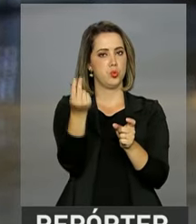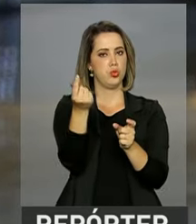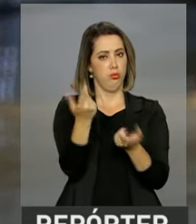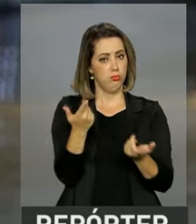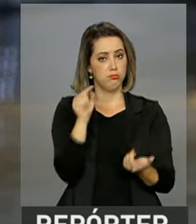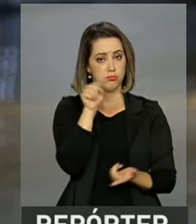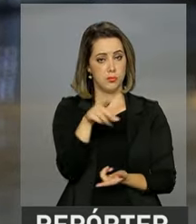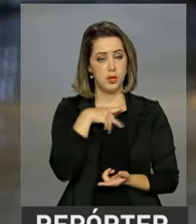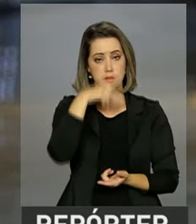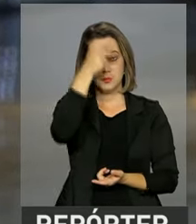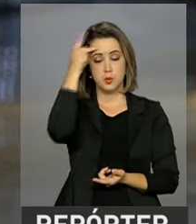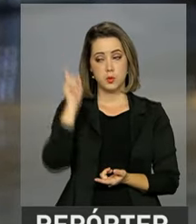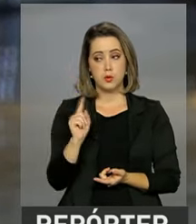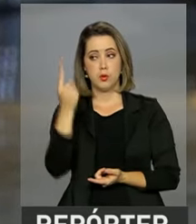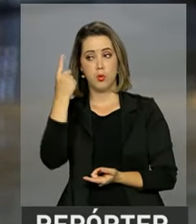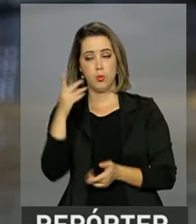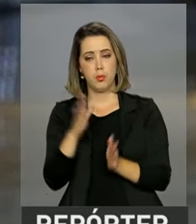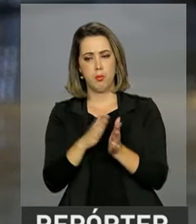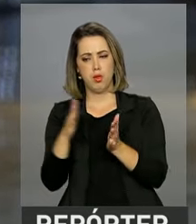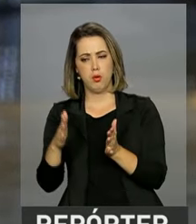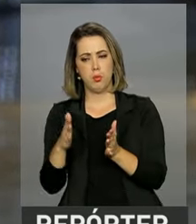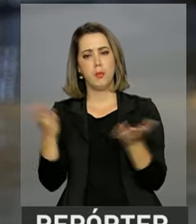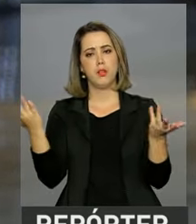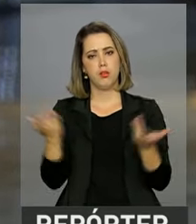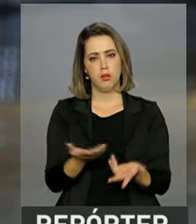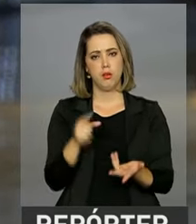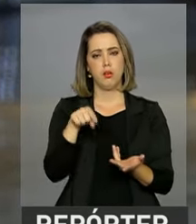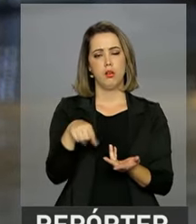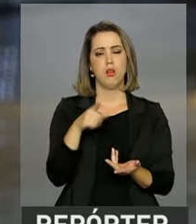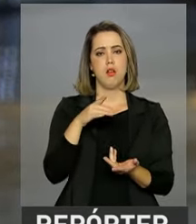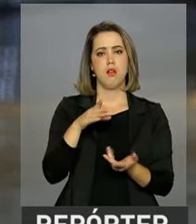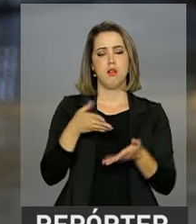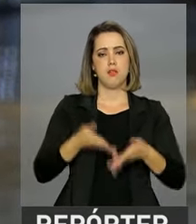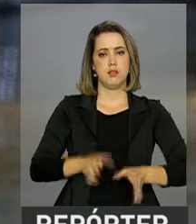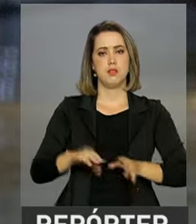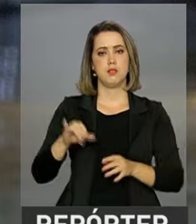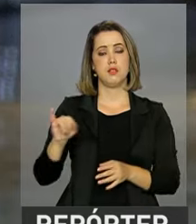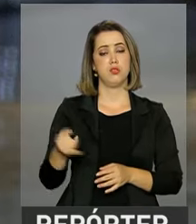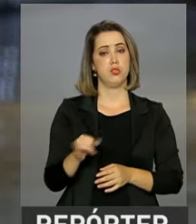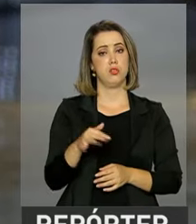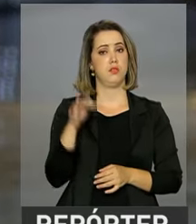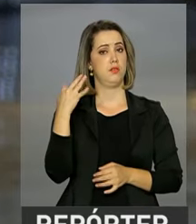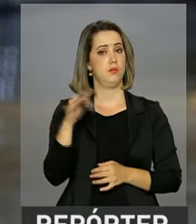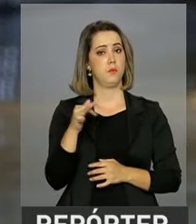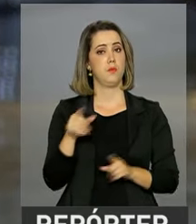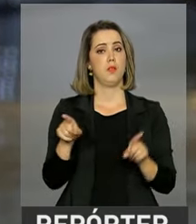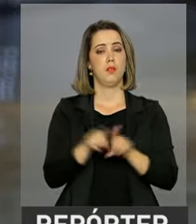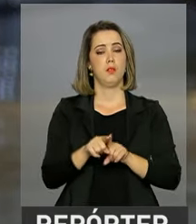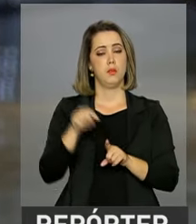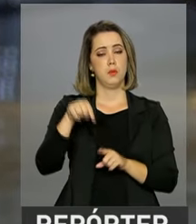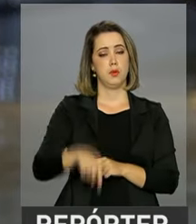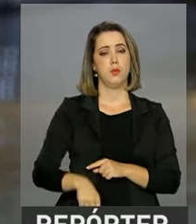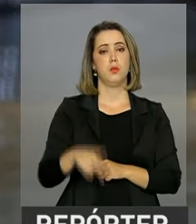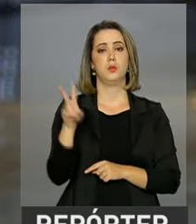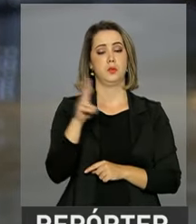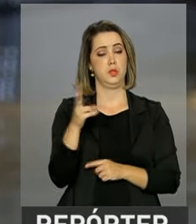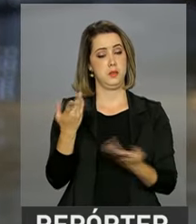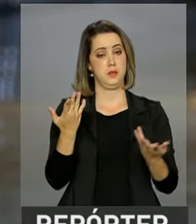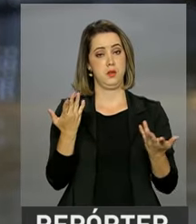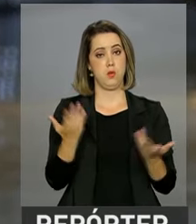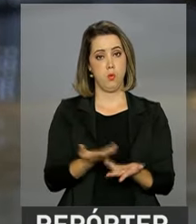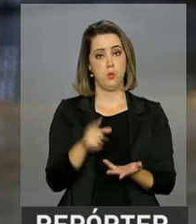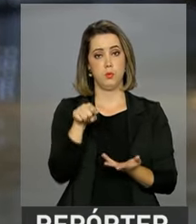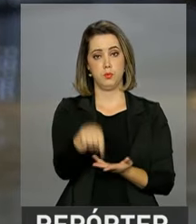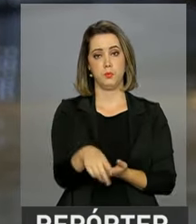tanto aqueles da primeira chamada, que fazem aniversário em janeiro e fevereiro, quanto aqueles dessa segunda chamada, que